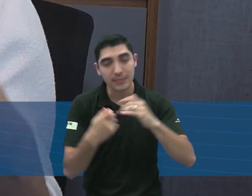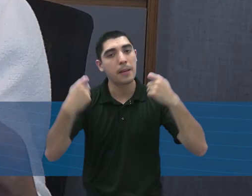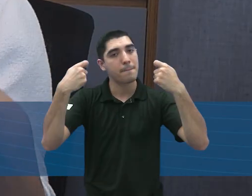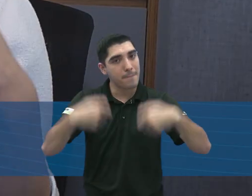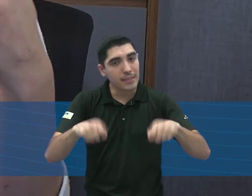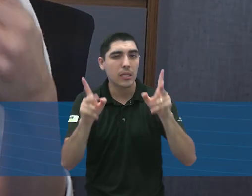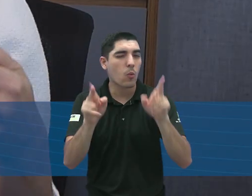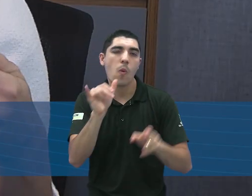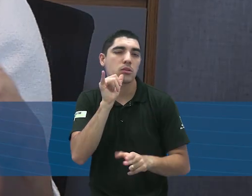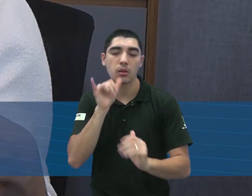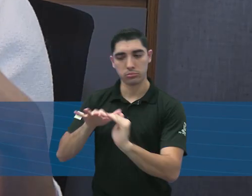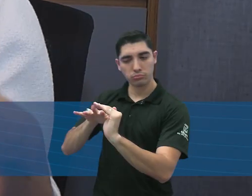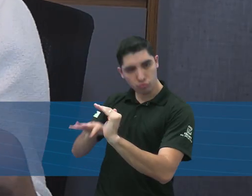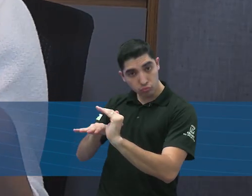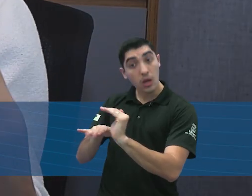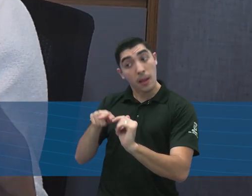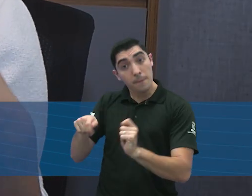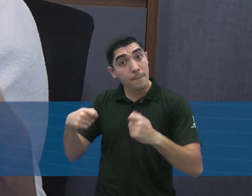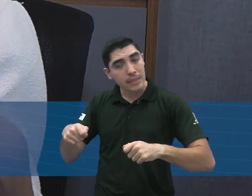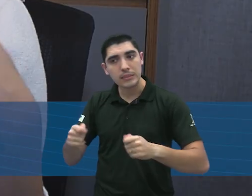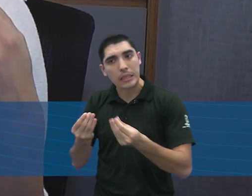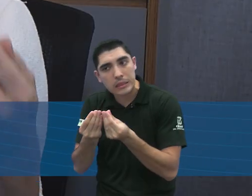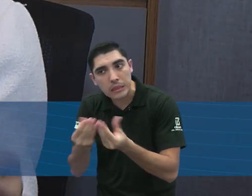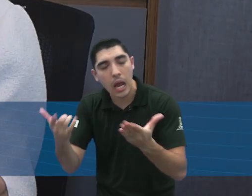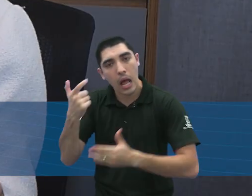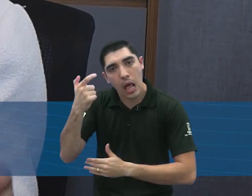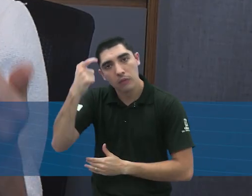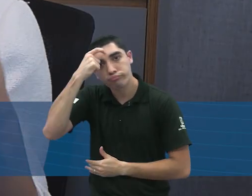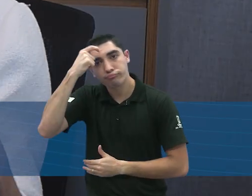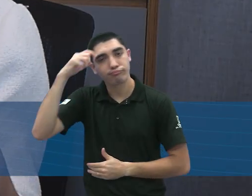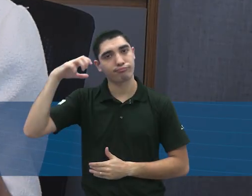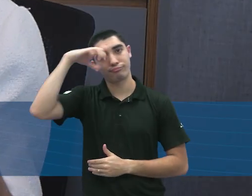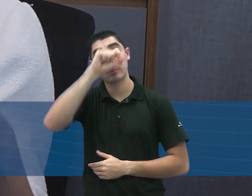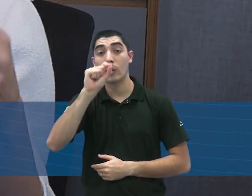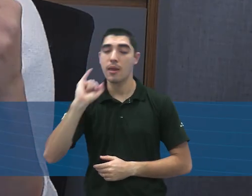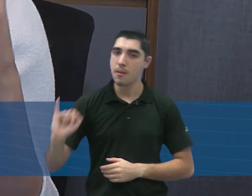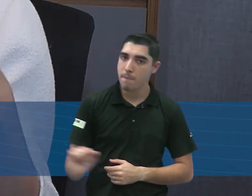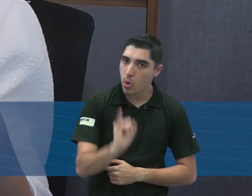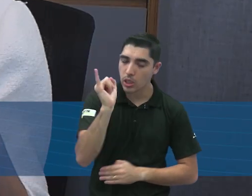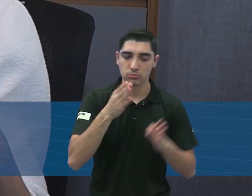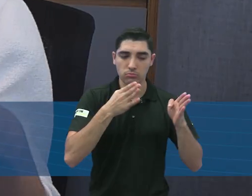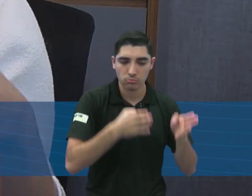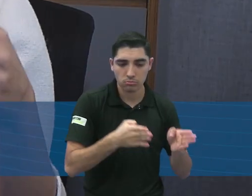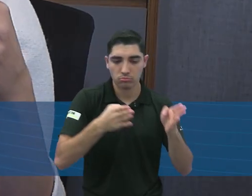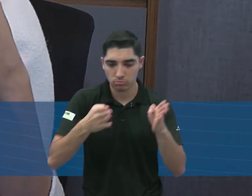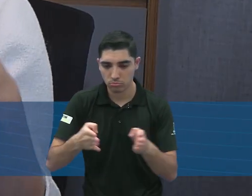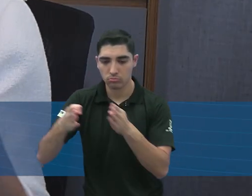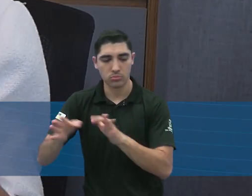precisa, junto com o home office, fomentar essa conscientização sobre a importância da rotina,